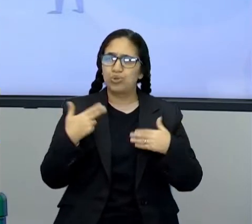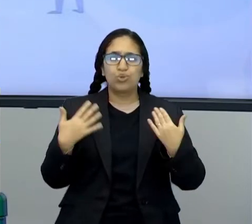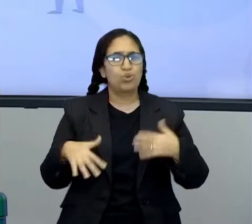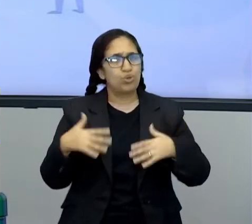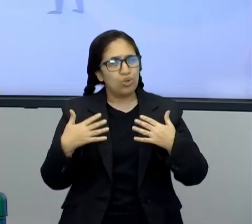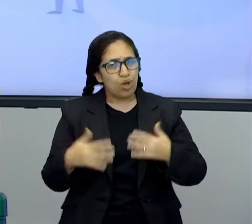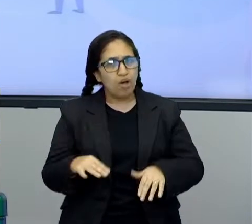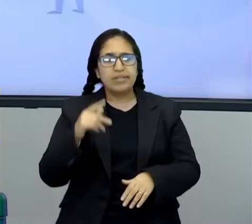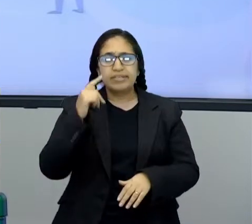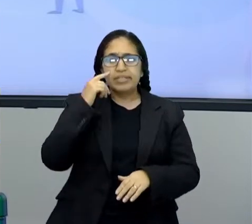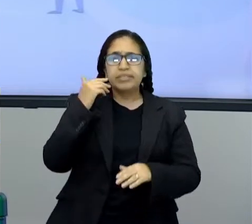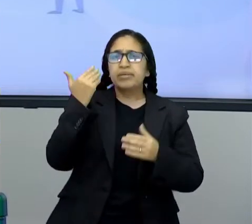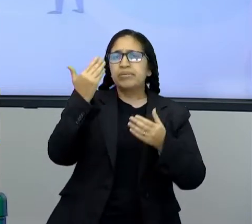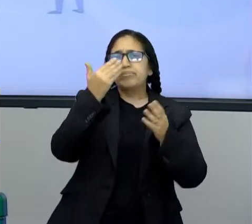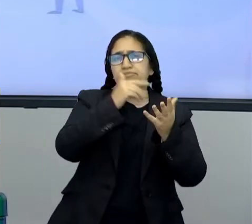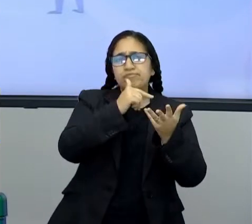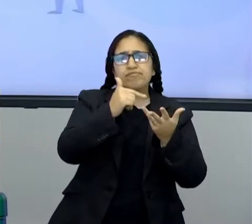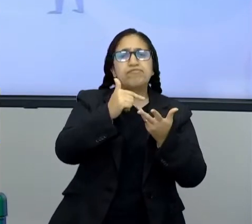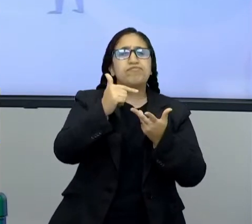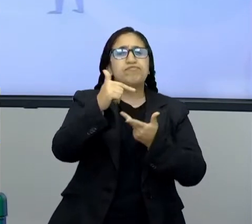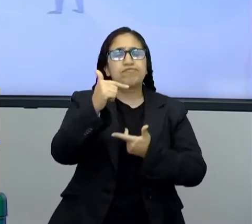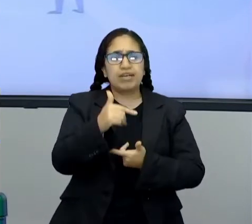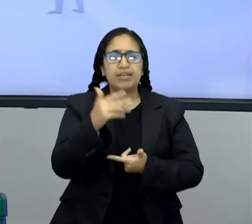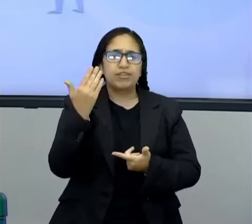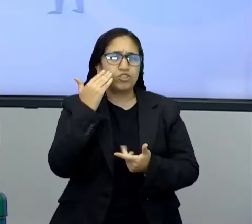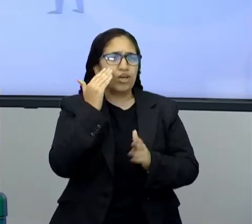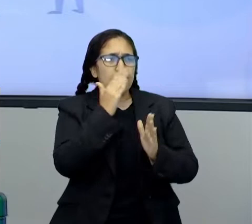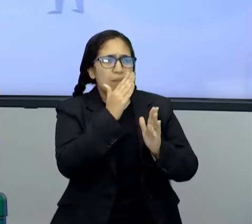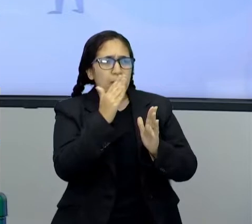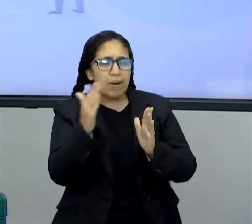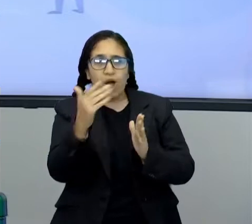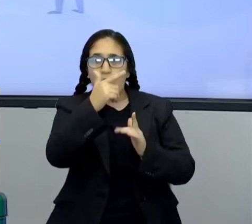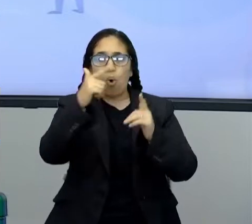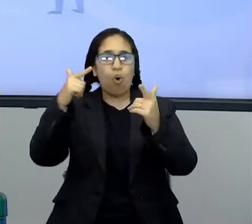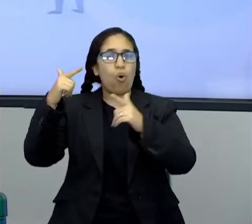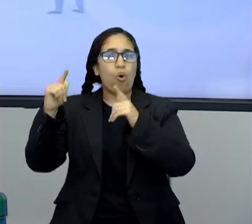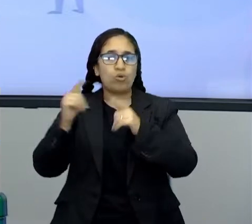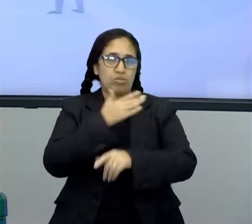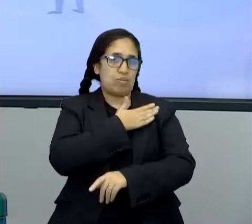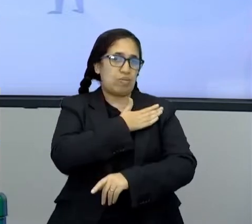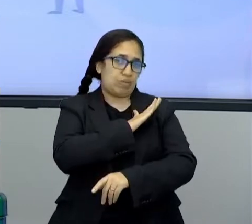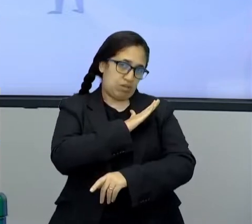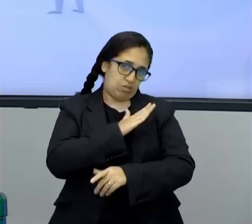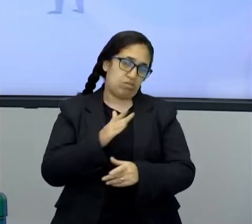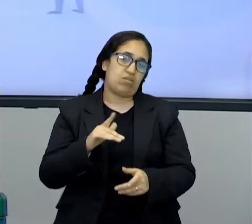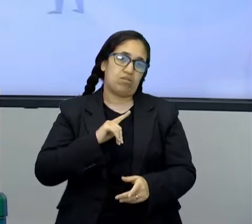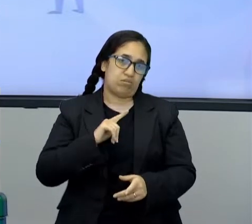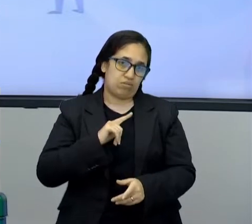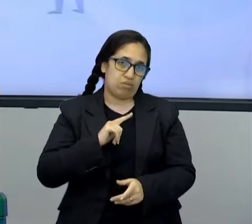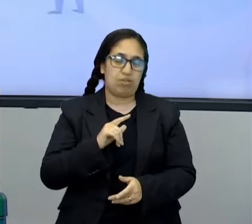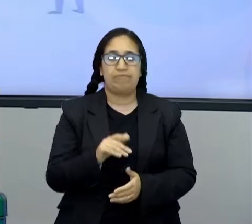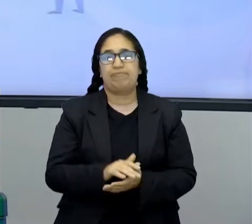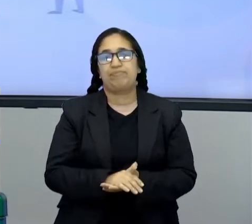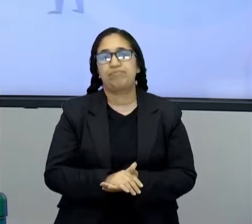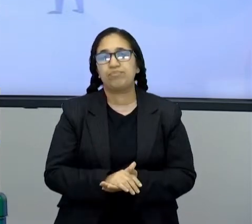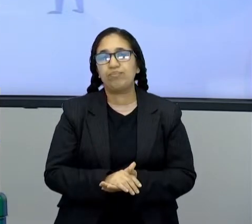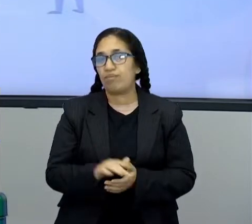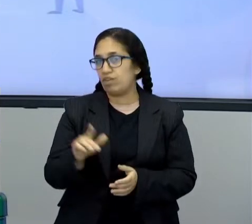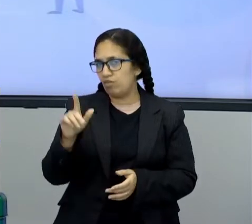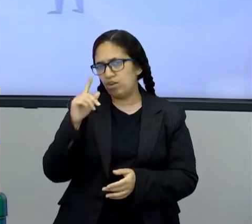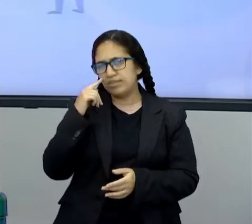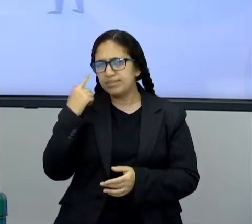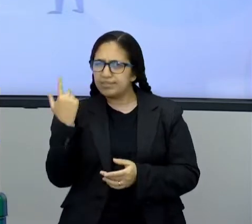aí algumas camadas desse preconceito e quais outros preconceitos ele reforça, né? Então, vocês vão